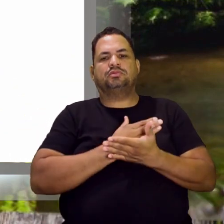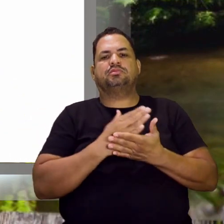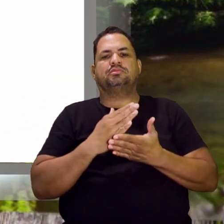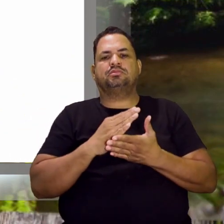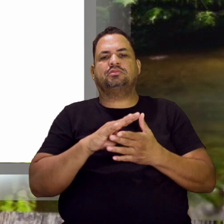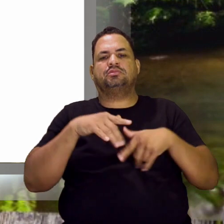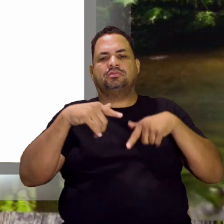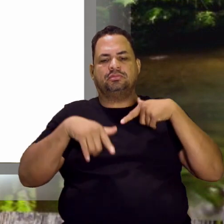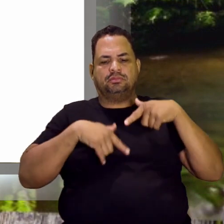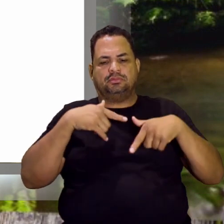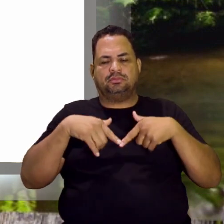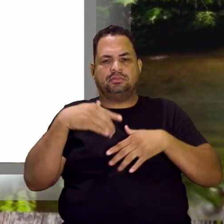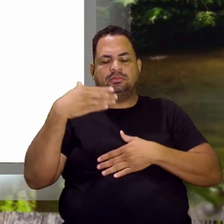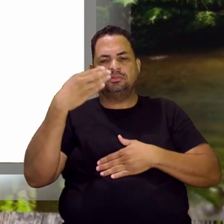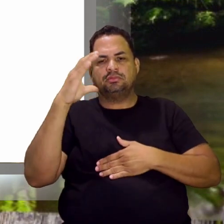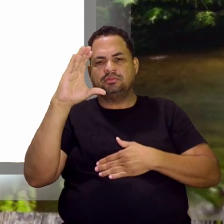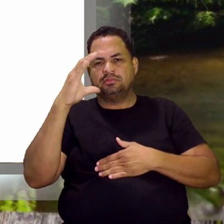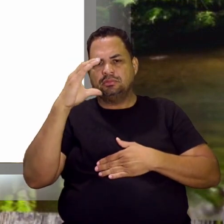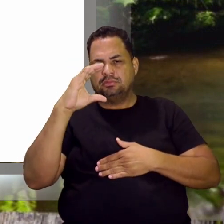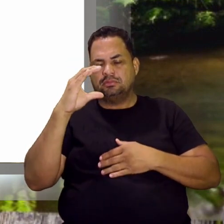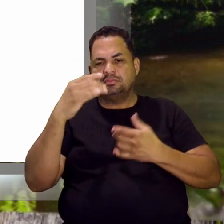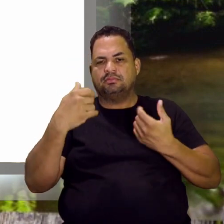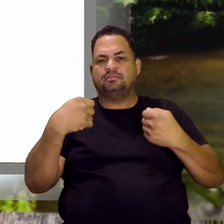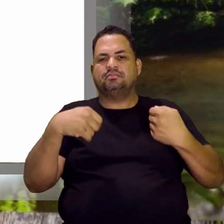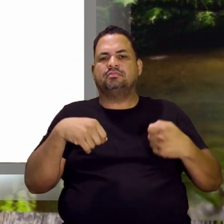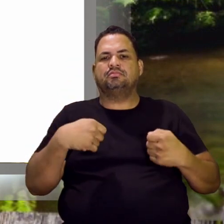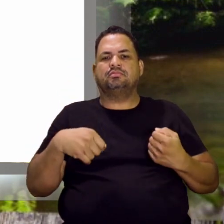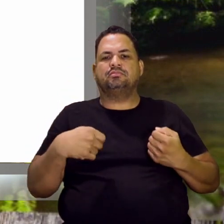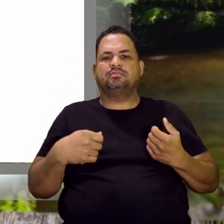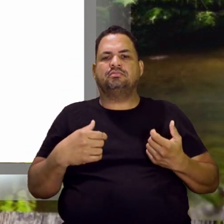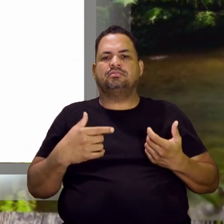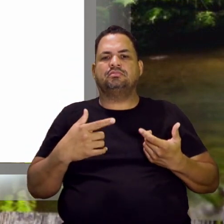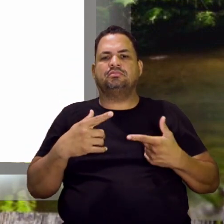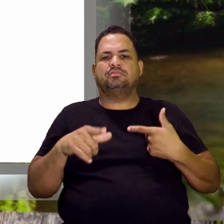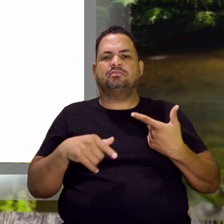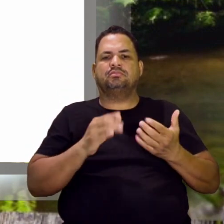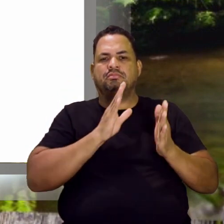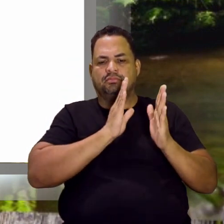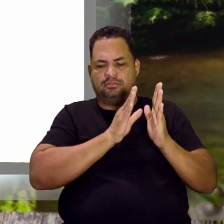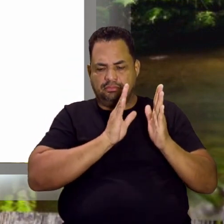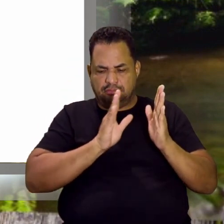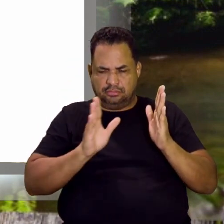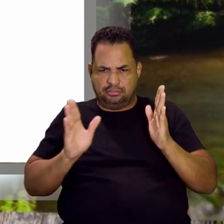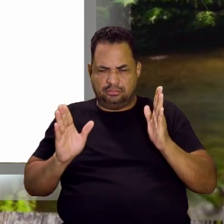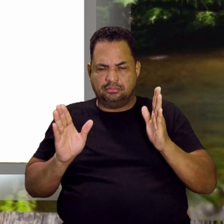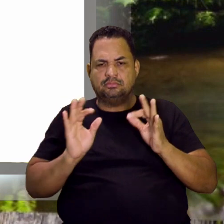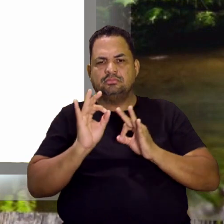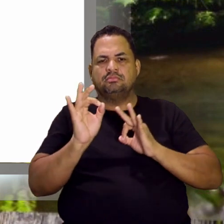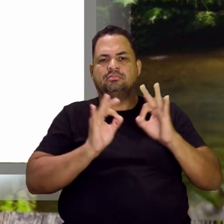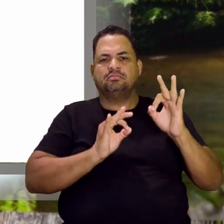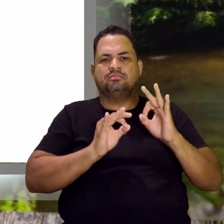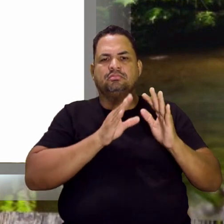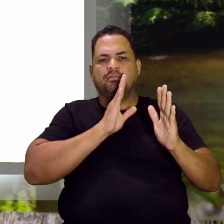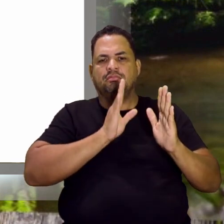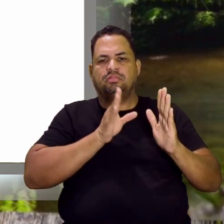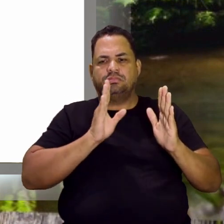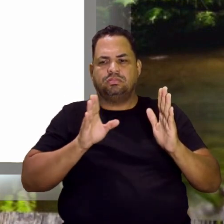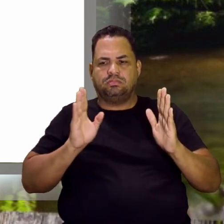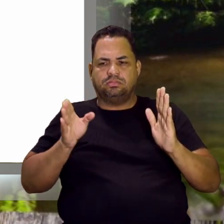trabalho científico, você tem que, além de seguir a ordem, né, as